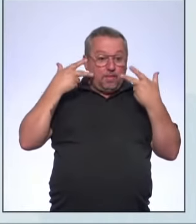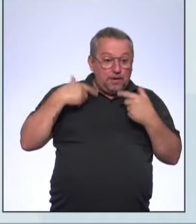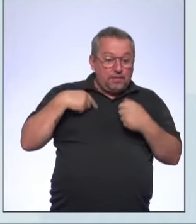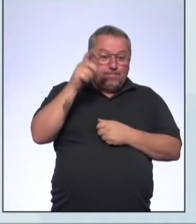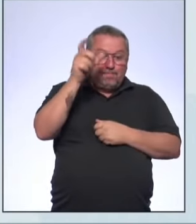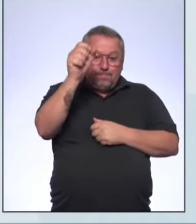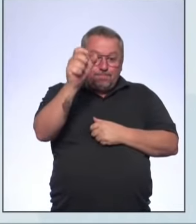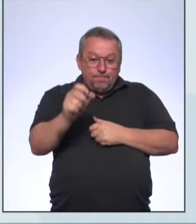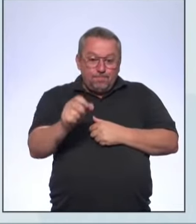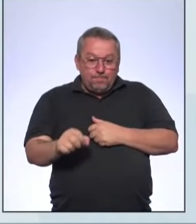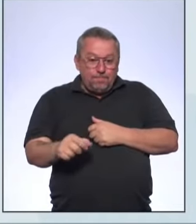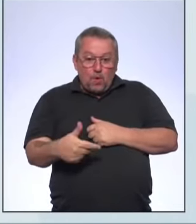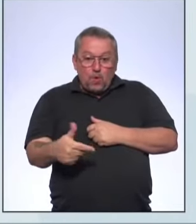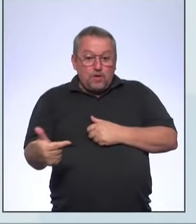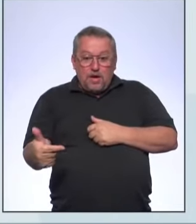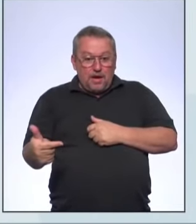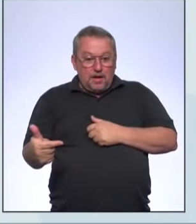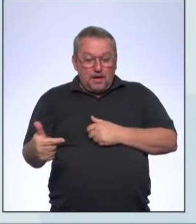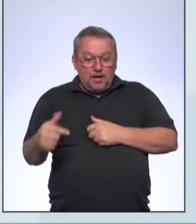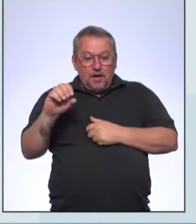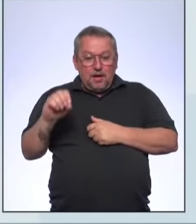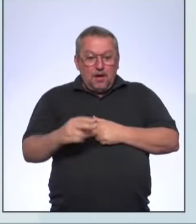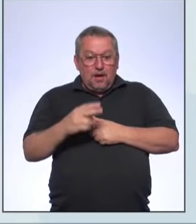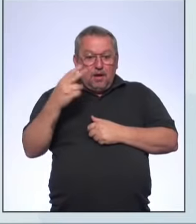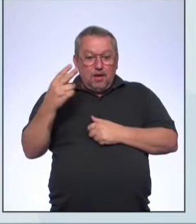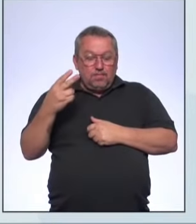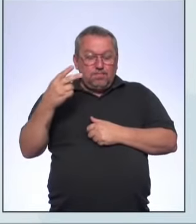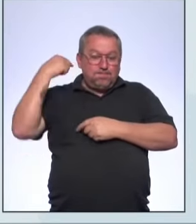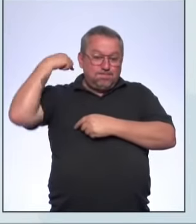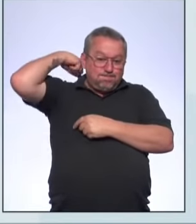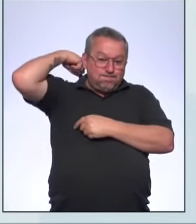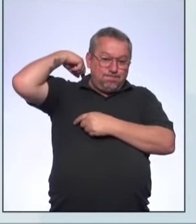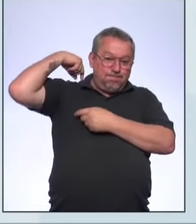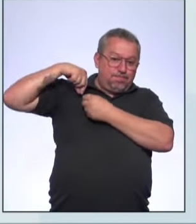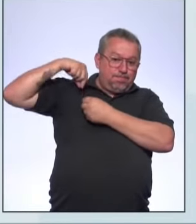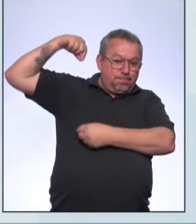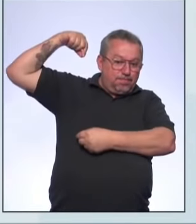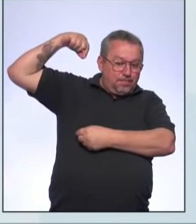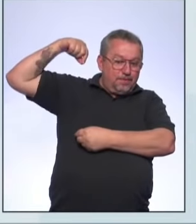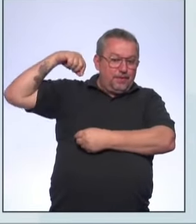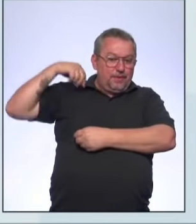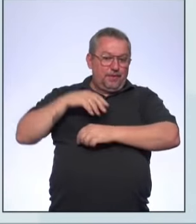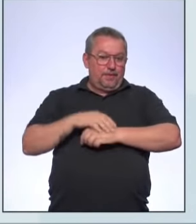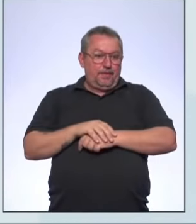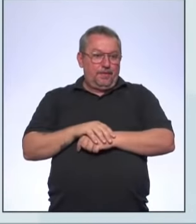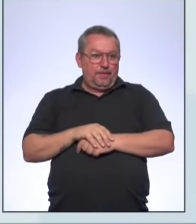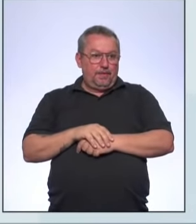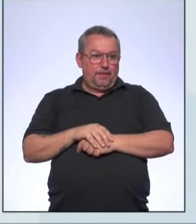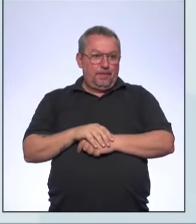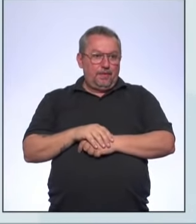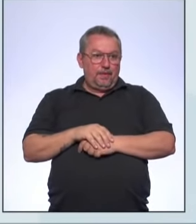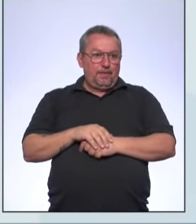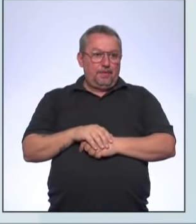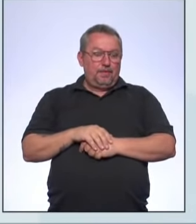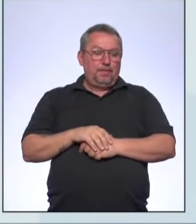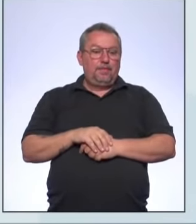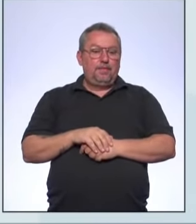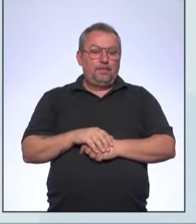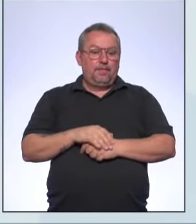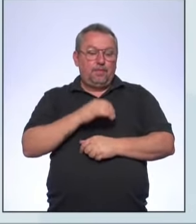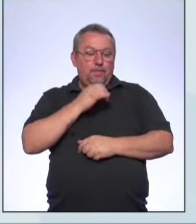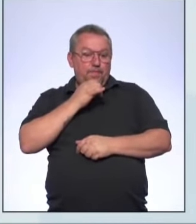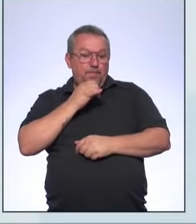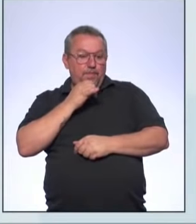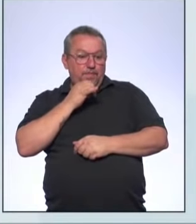invertebrados não tem a coluna dorsal ou as a coluna espinhal for insects worms and